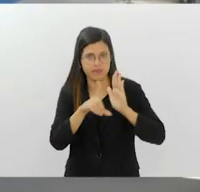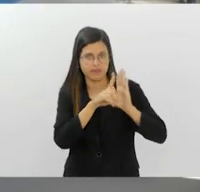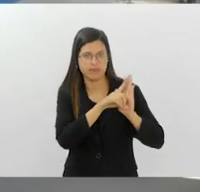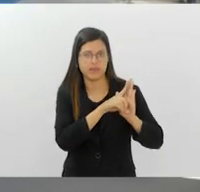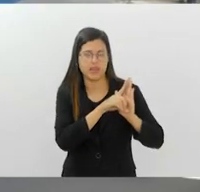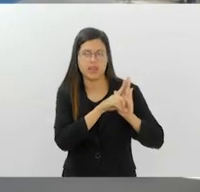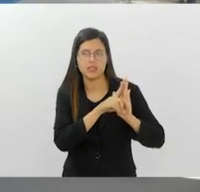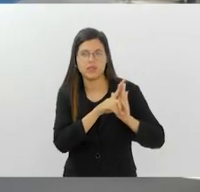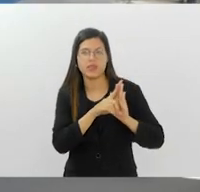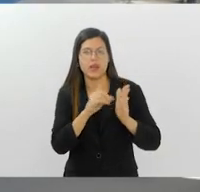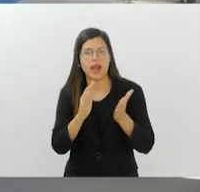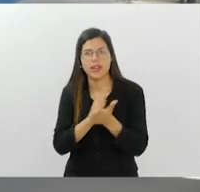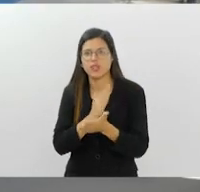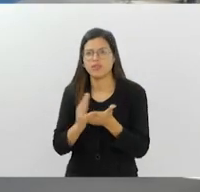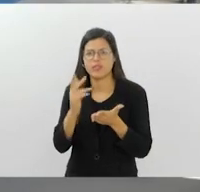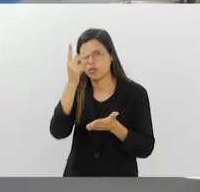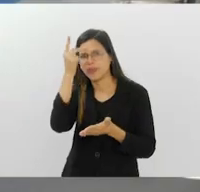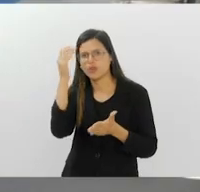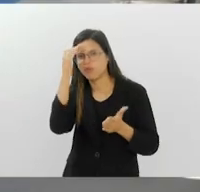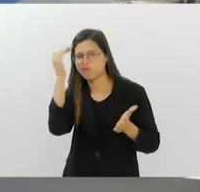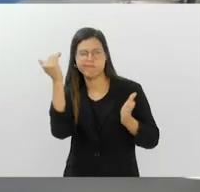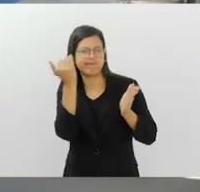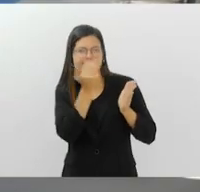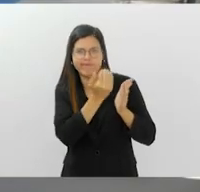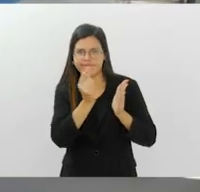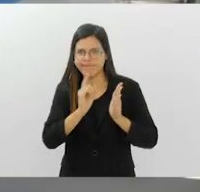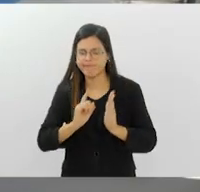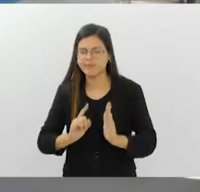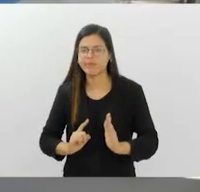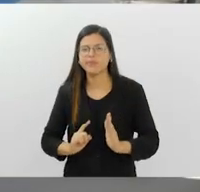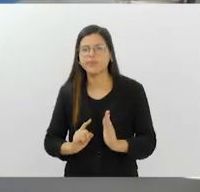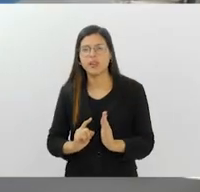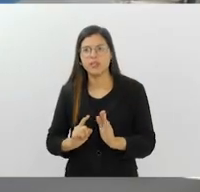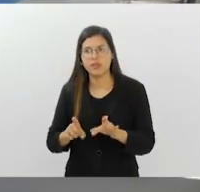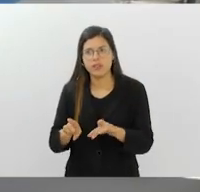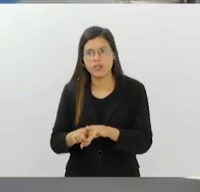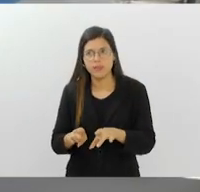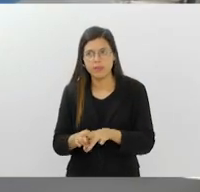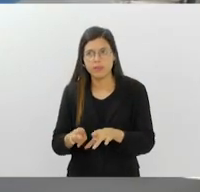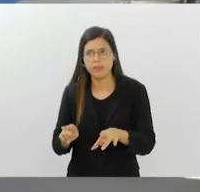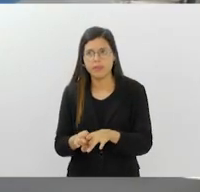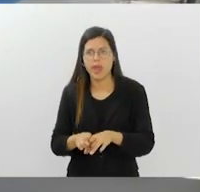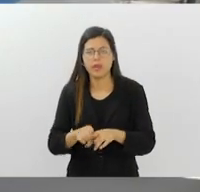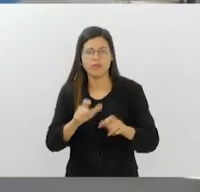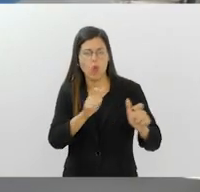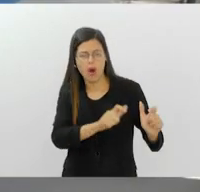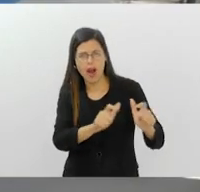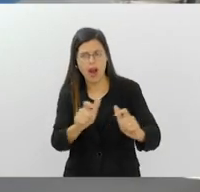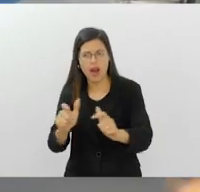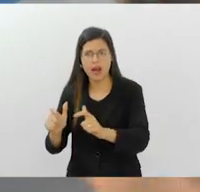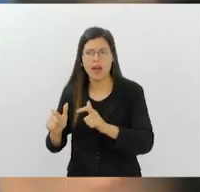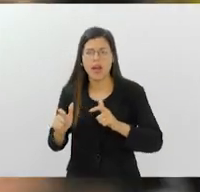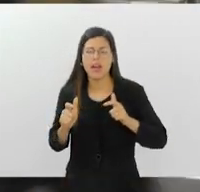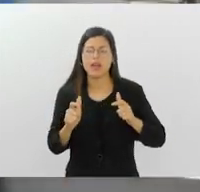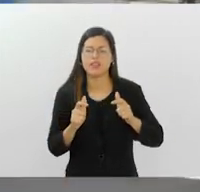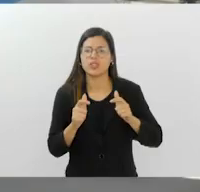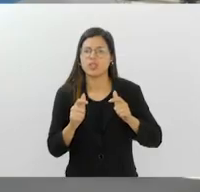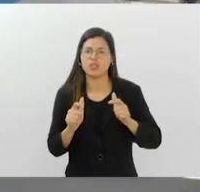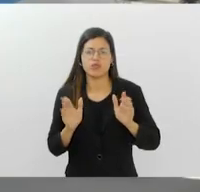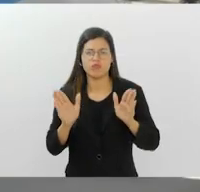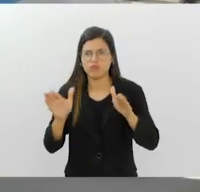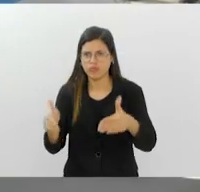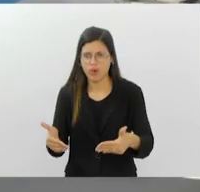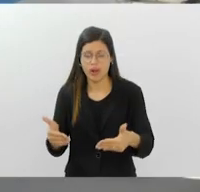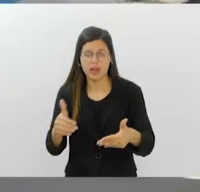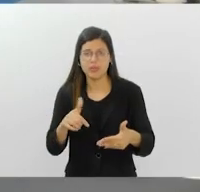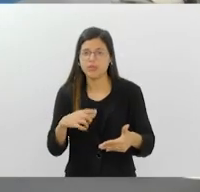eh São violadas e violadas inclusive para perfis para territórios e para lugares específicos